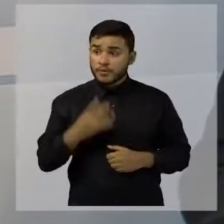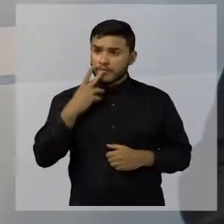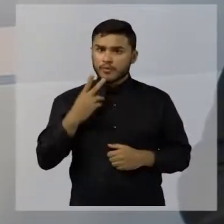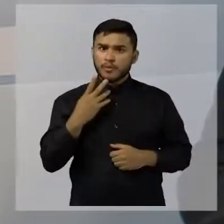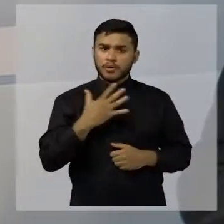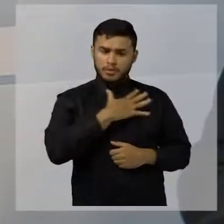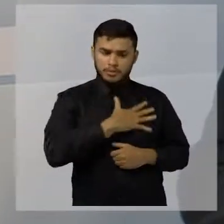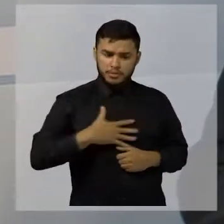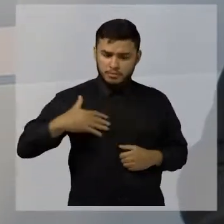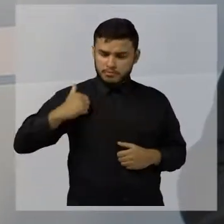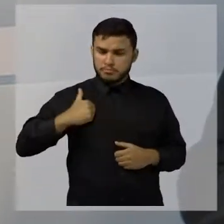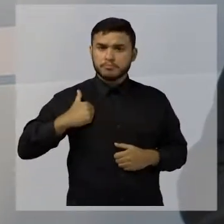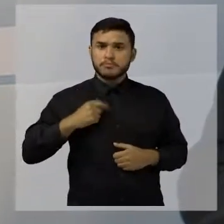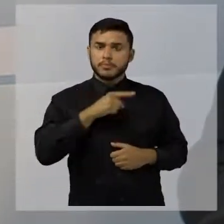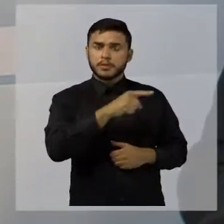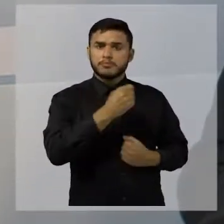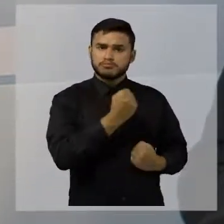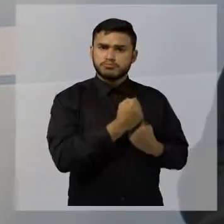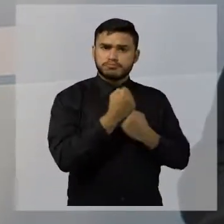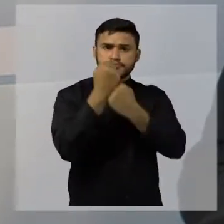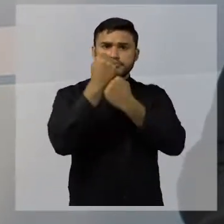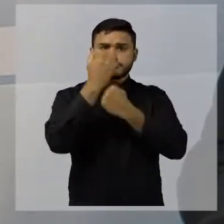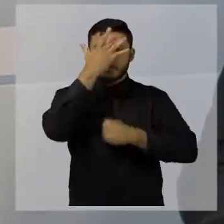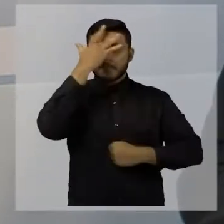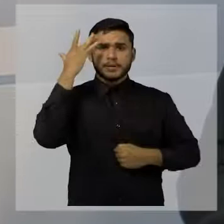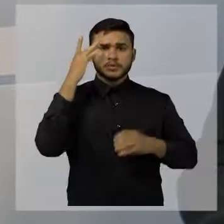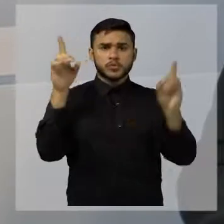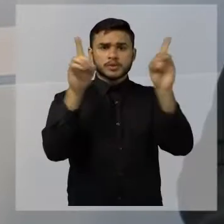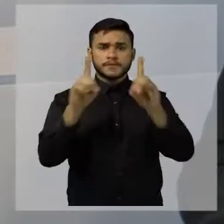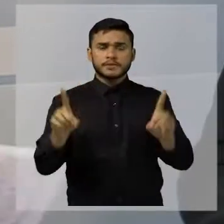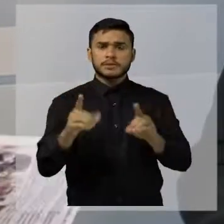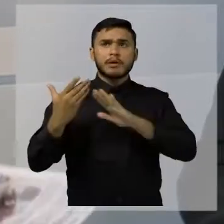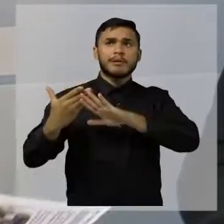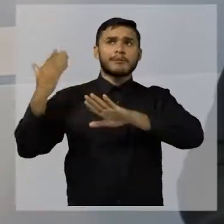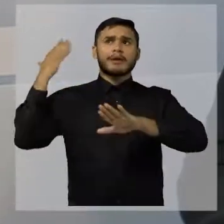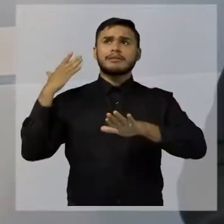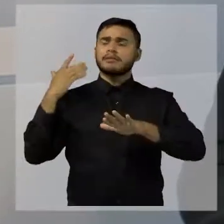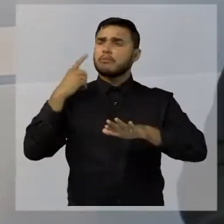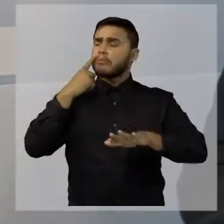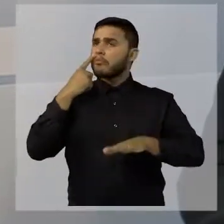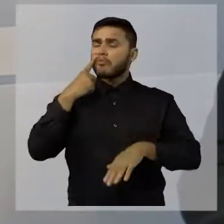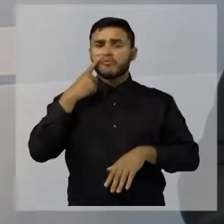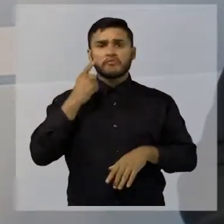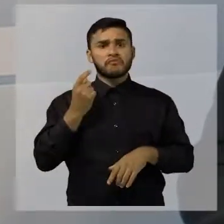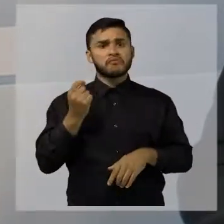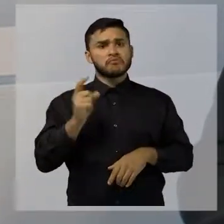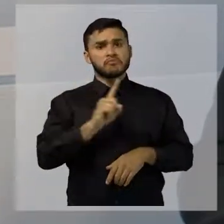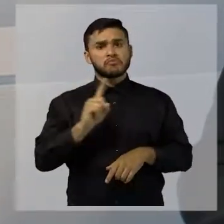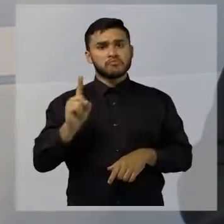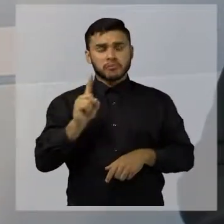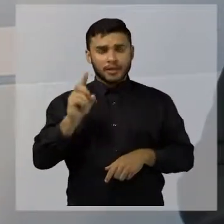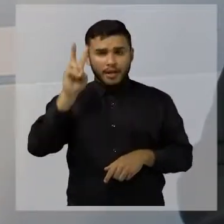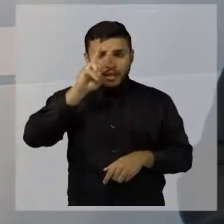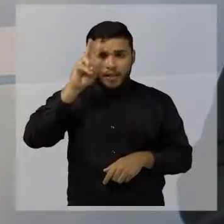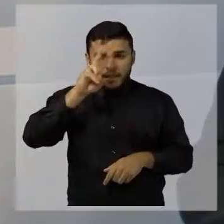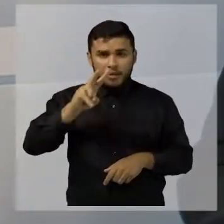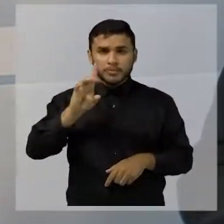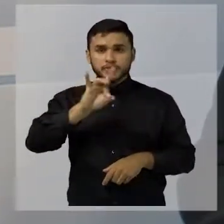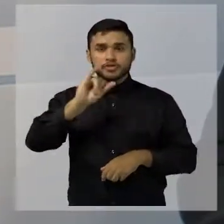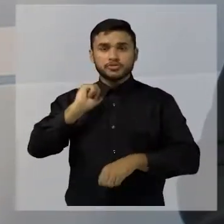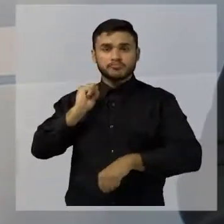primeira-dama apoiar deficientes. E ela foi muito feliz no discurso de posse do presidente Bolsonaro, e